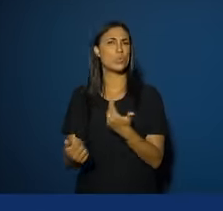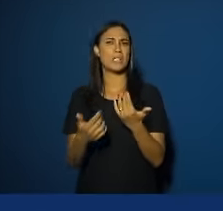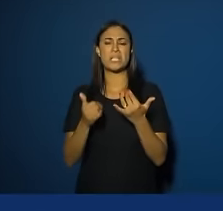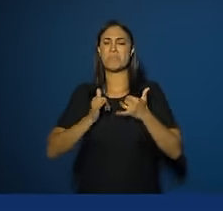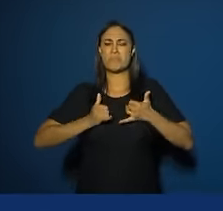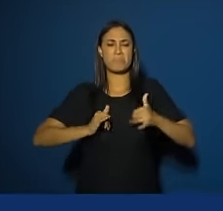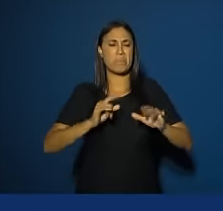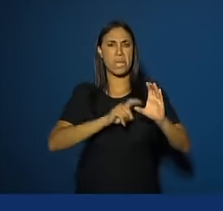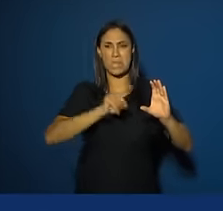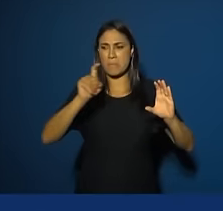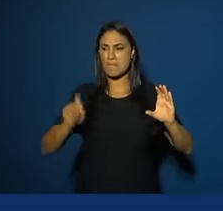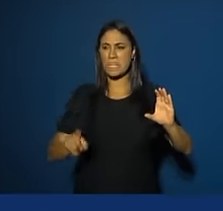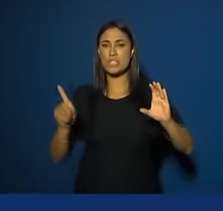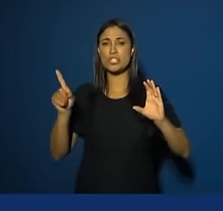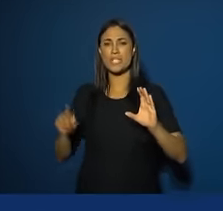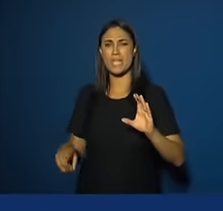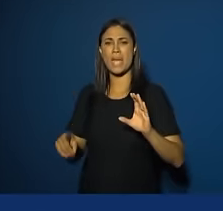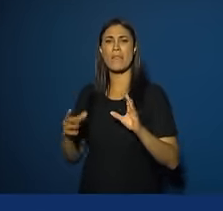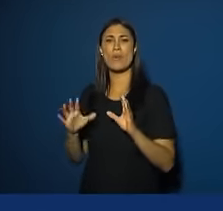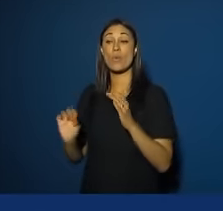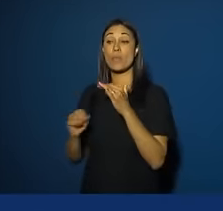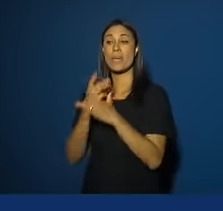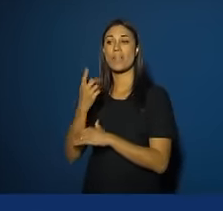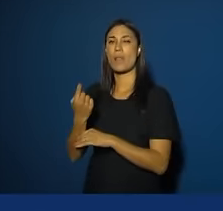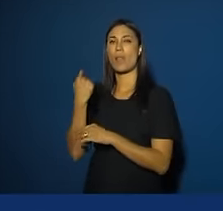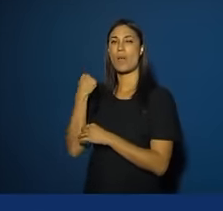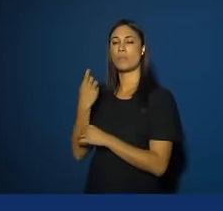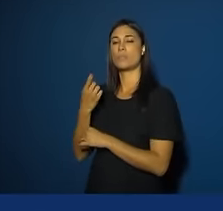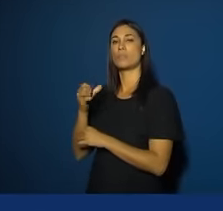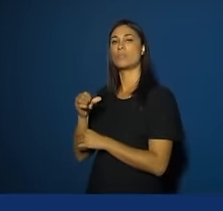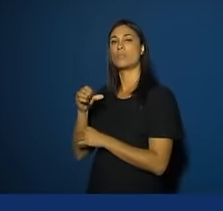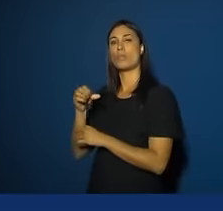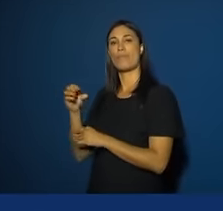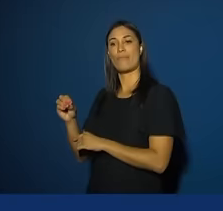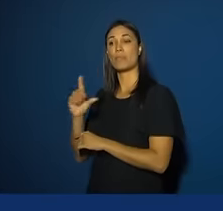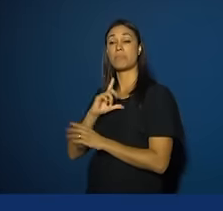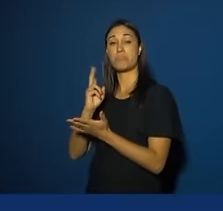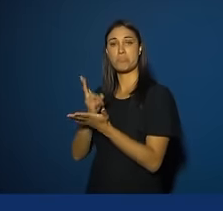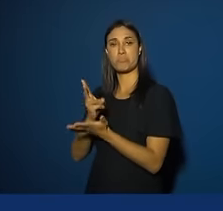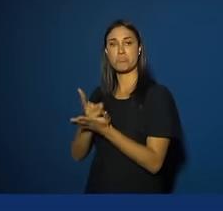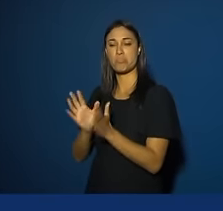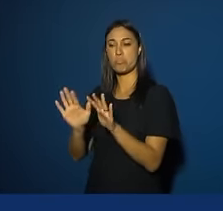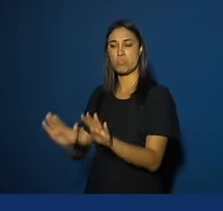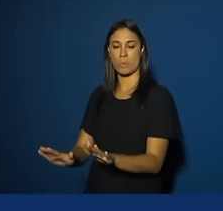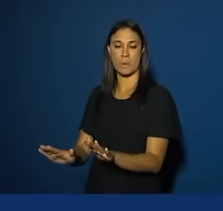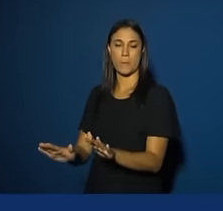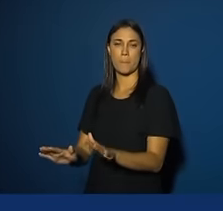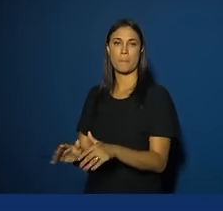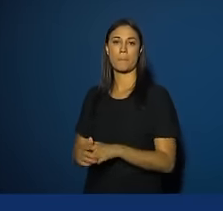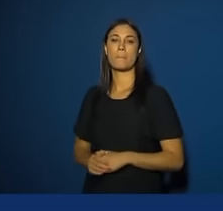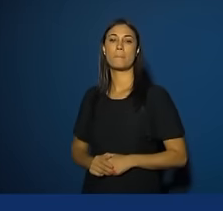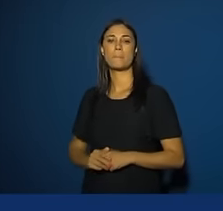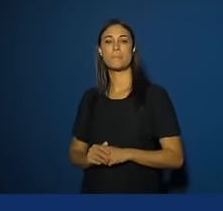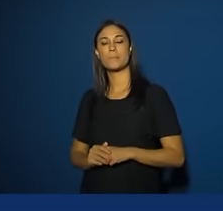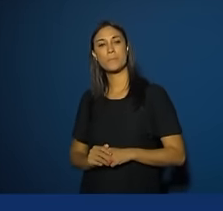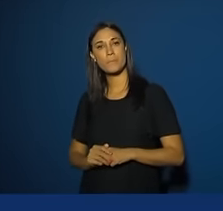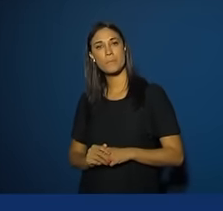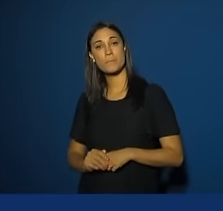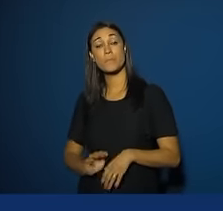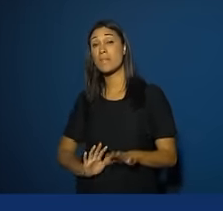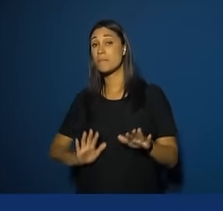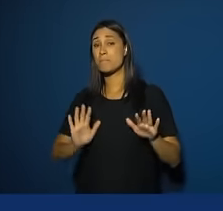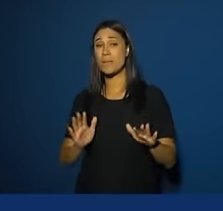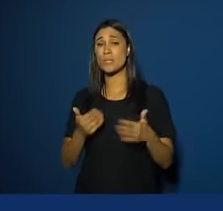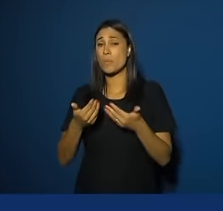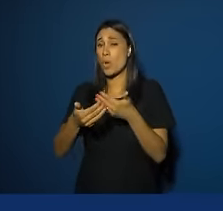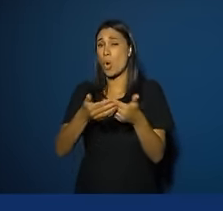Independentes que acho que muito funcionalmente foram lá nos anos 90 e mantidas até então eh eh mas